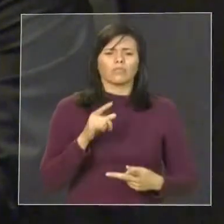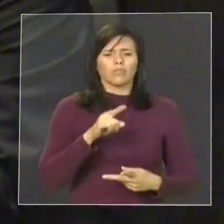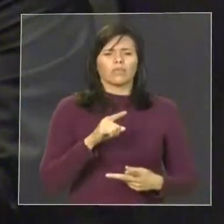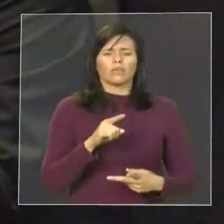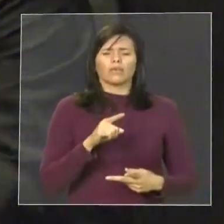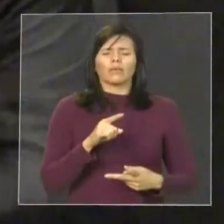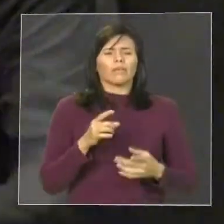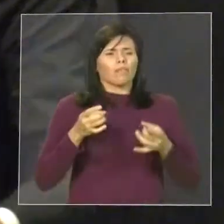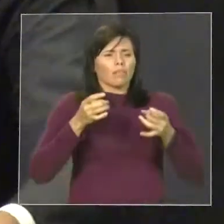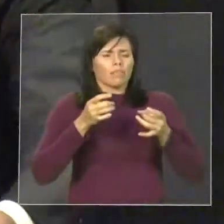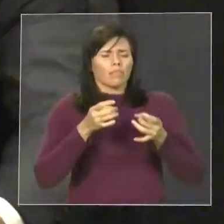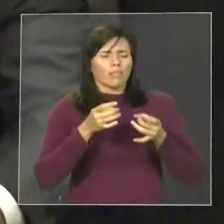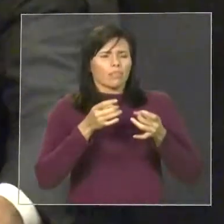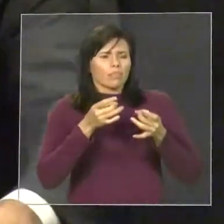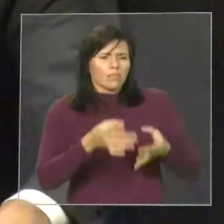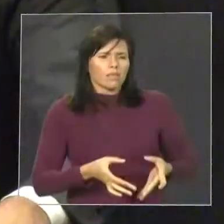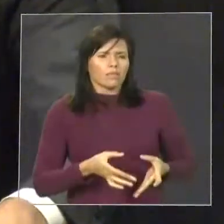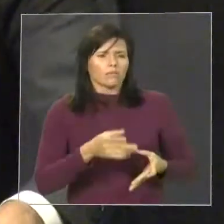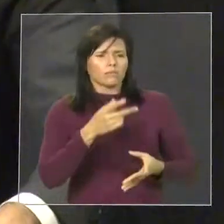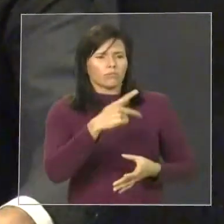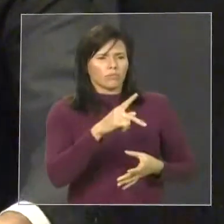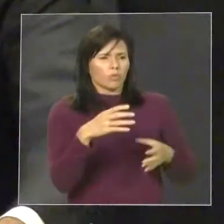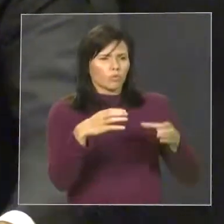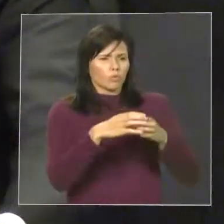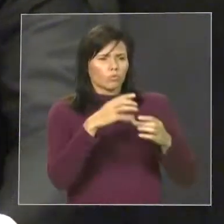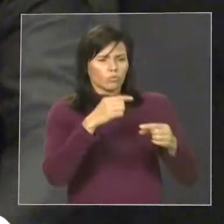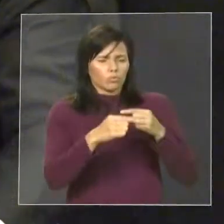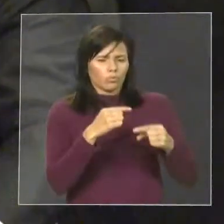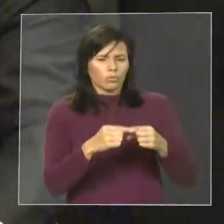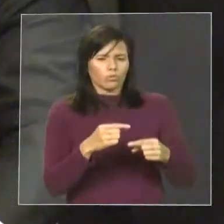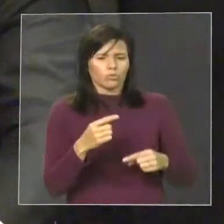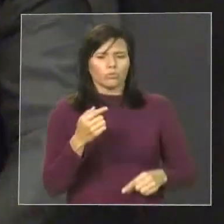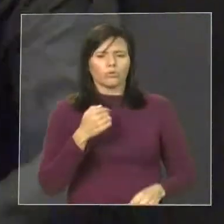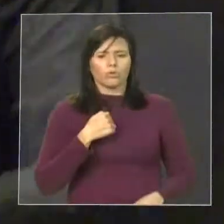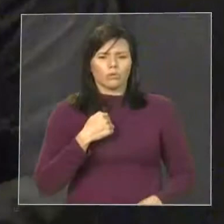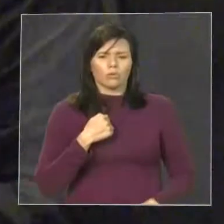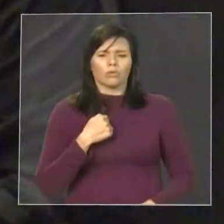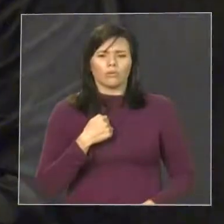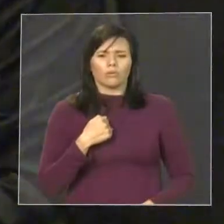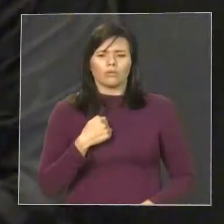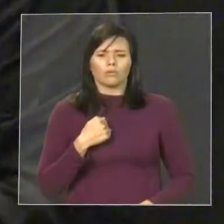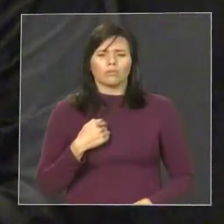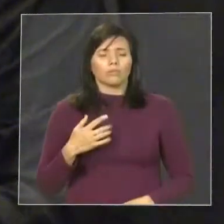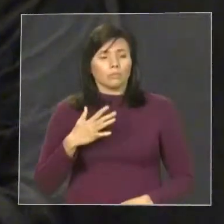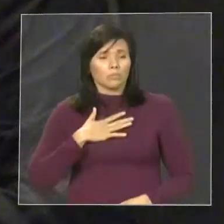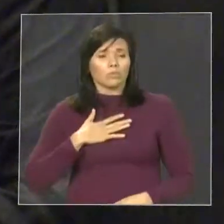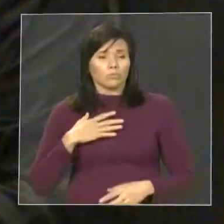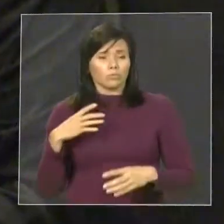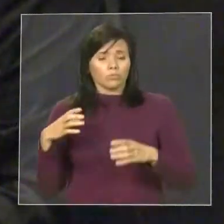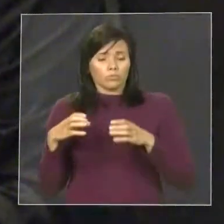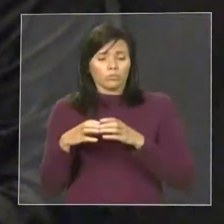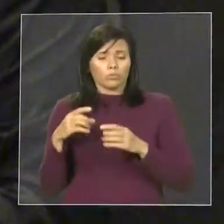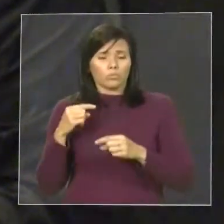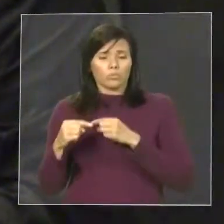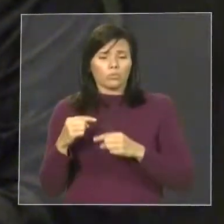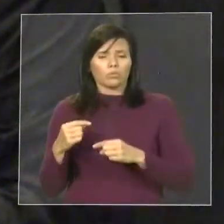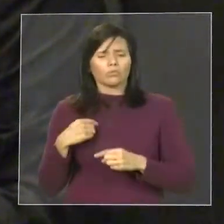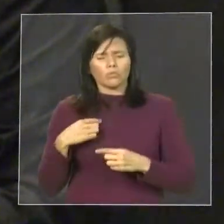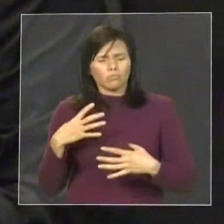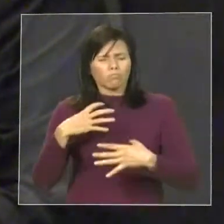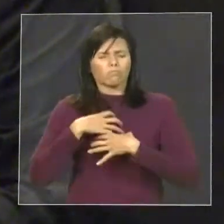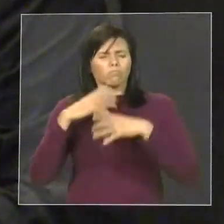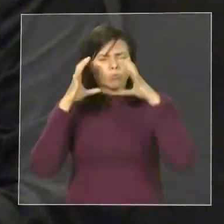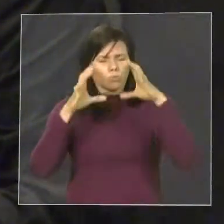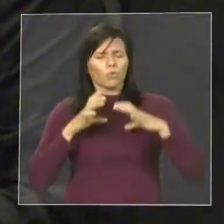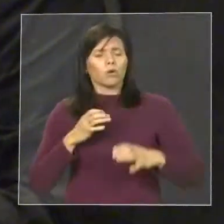Excelência faz parte hoje em dia, será uma honra para o PMN tê-lo nos quadros. Tenho certeza que a qualquer partido que